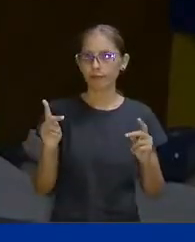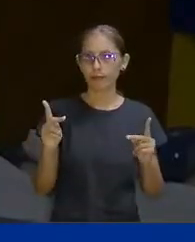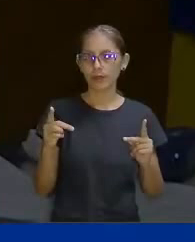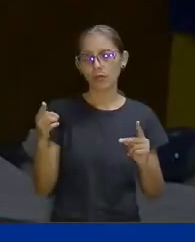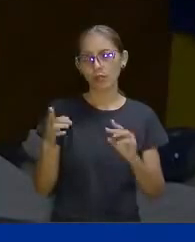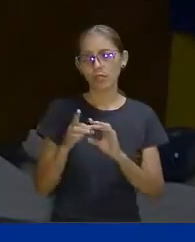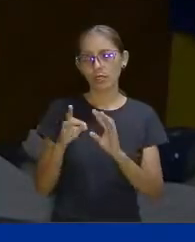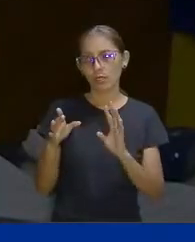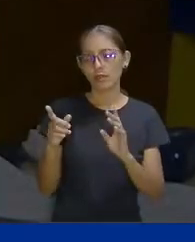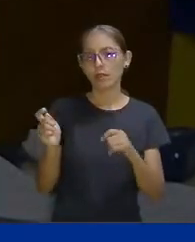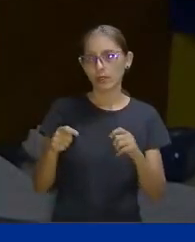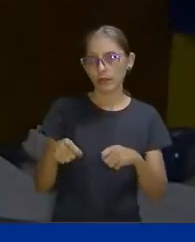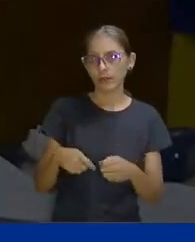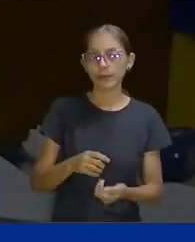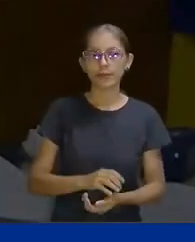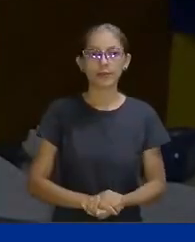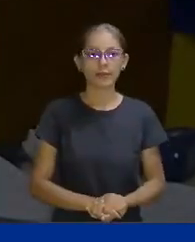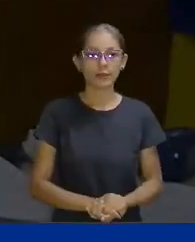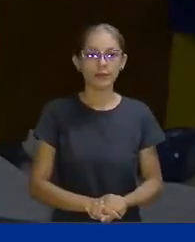bem?